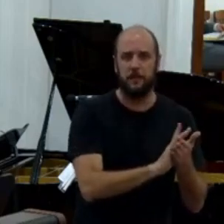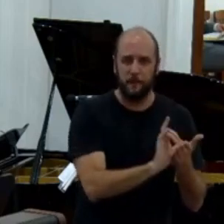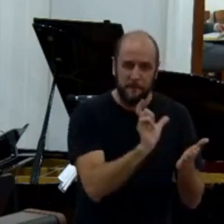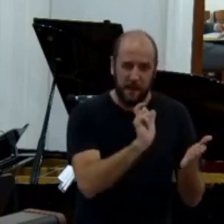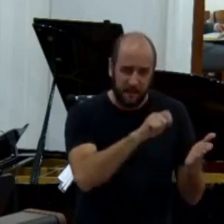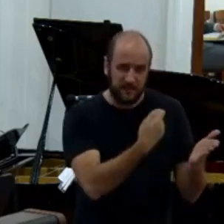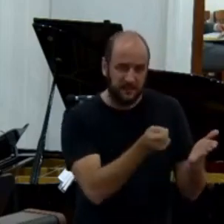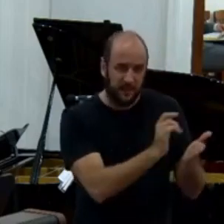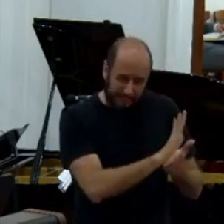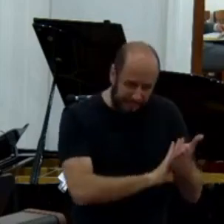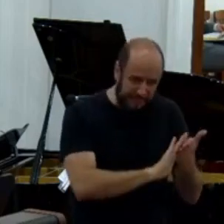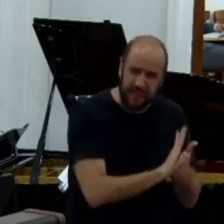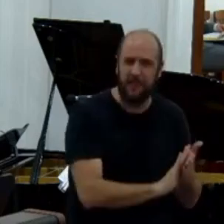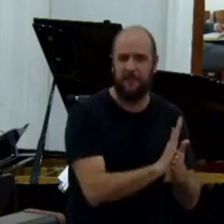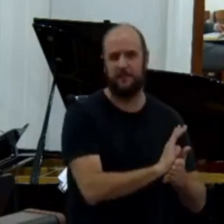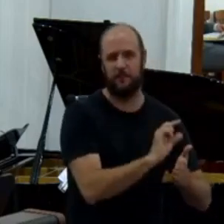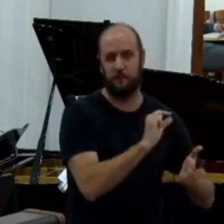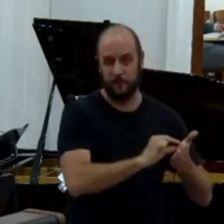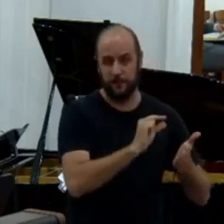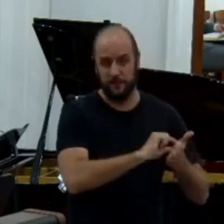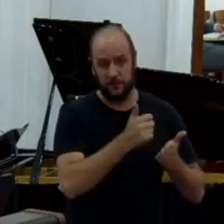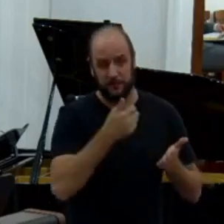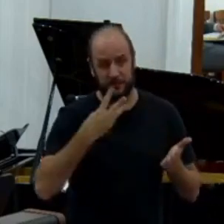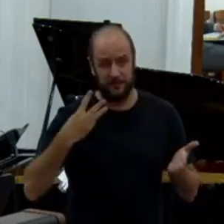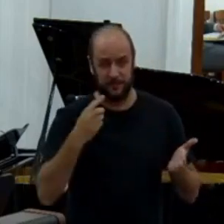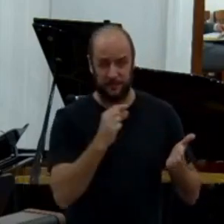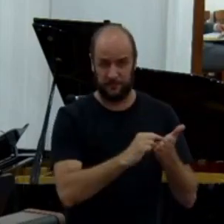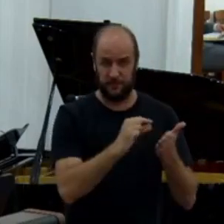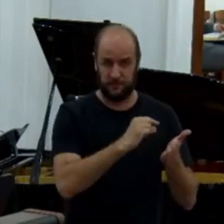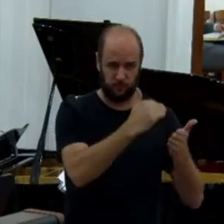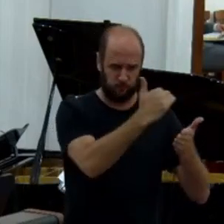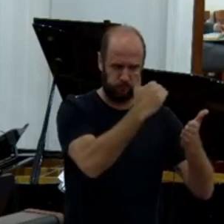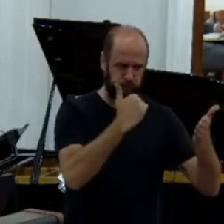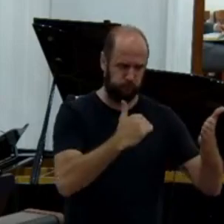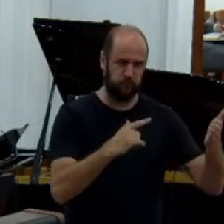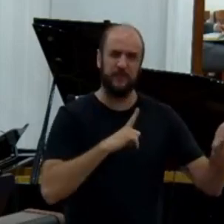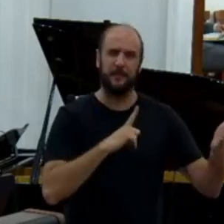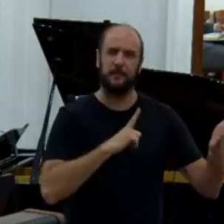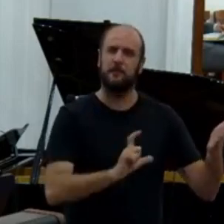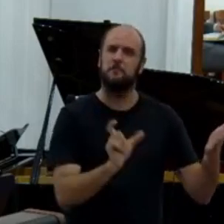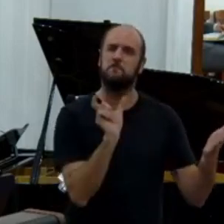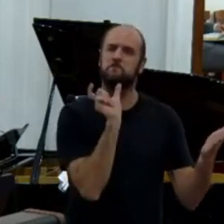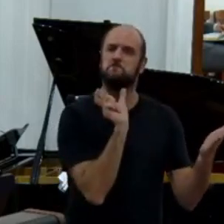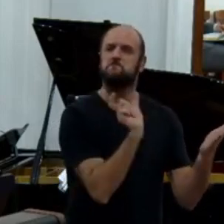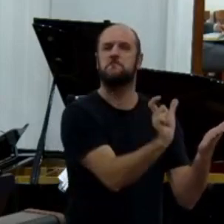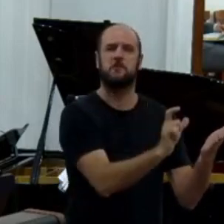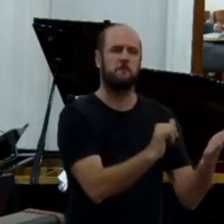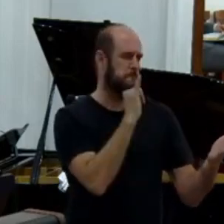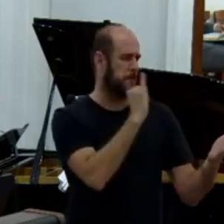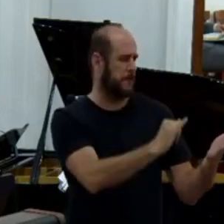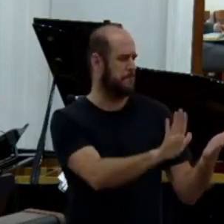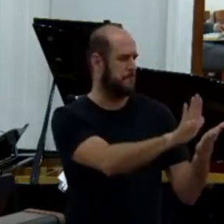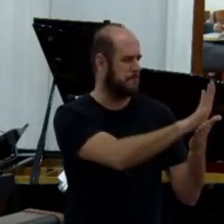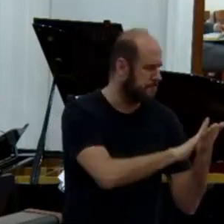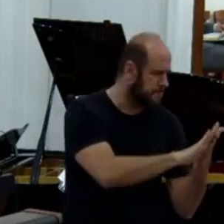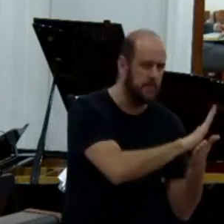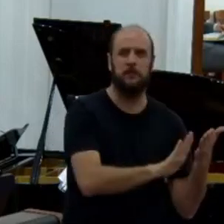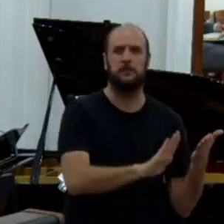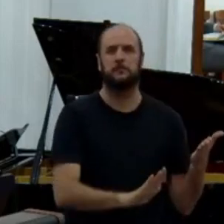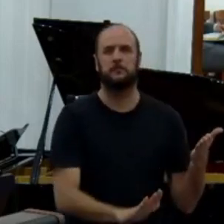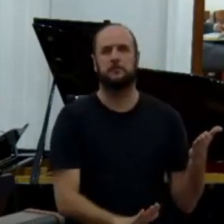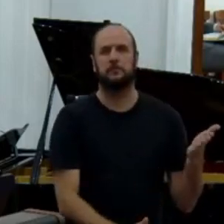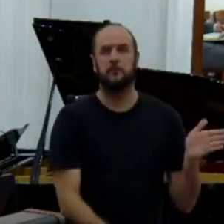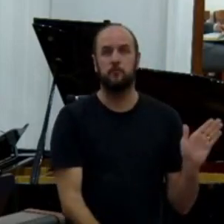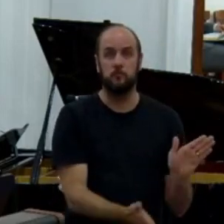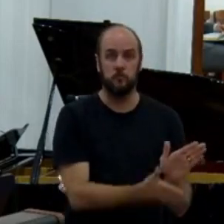4 primeiros versículos do capítulo 13 de 1 Coríntios. Esta é a palavra, e este texto chegou